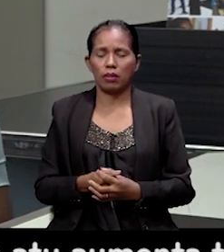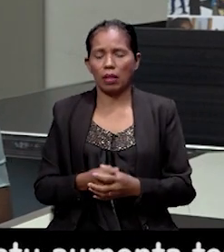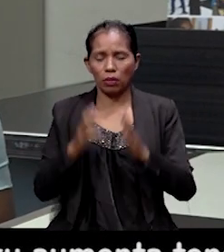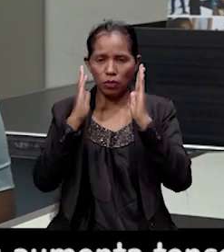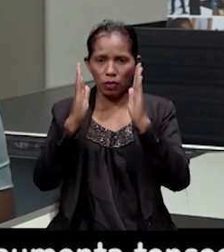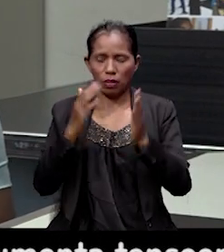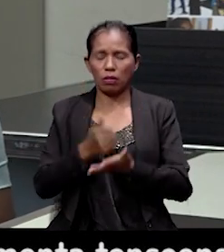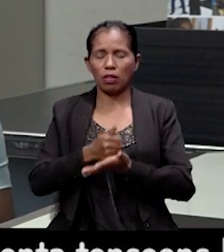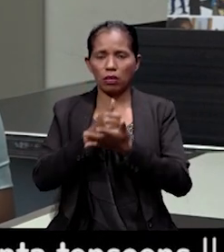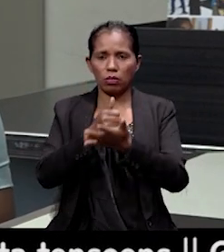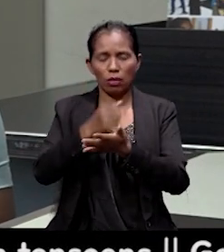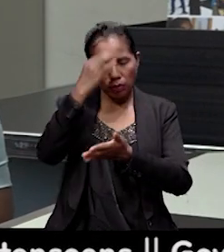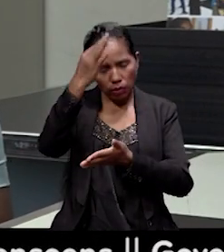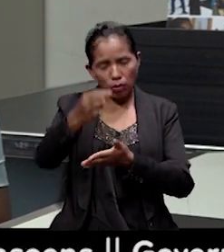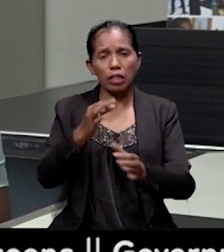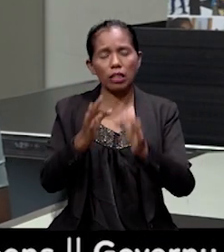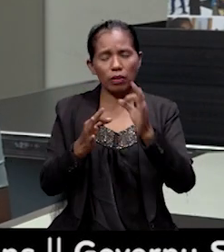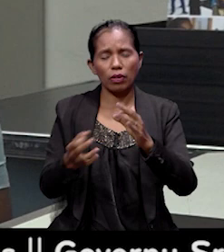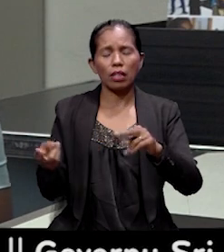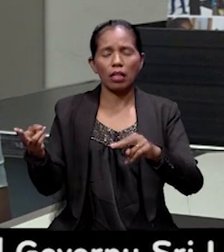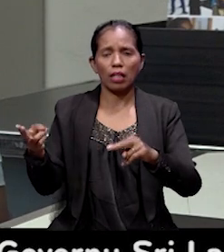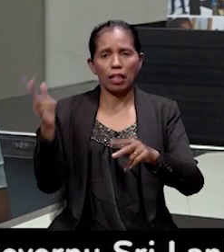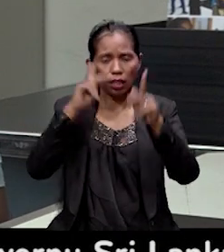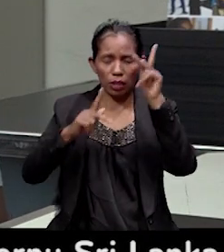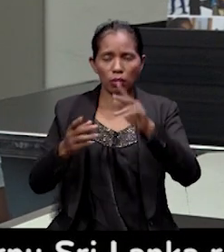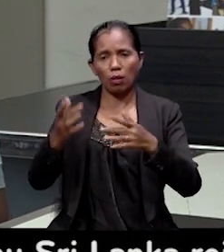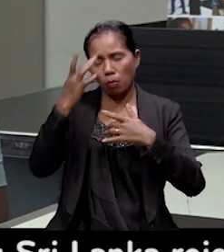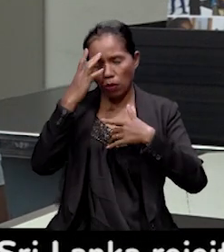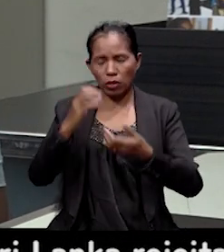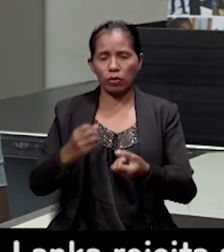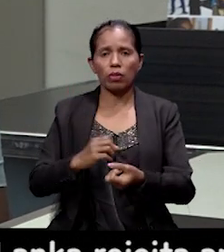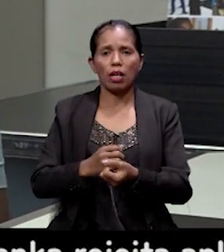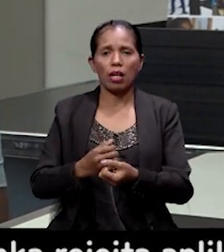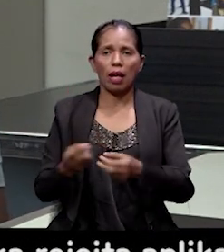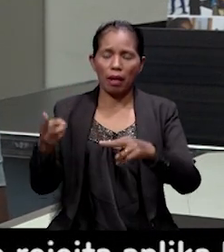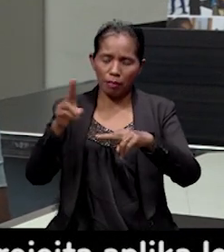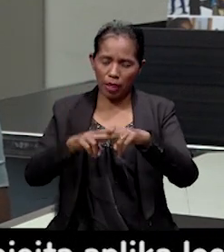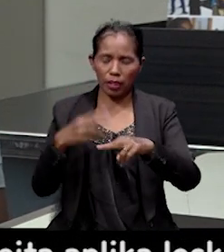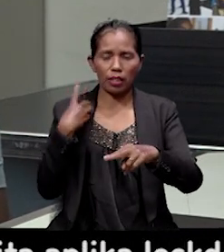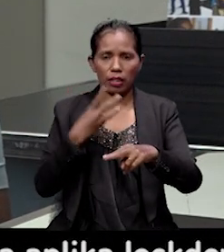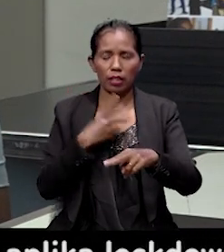ka Bawain kare ko kaso na aumenta ta ko ko para tu taka na fating